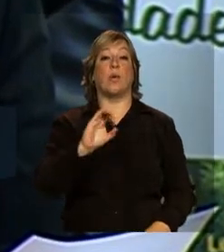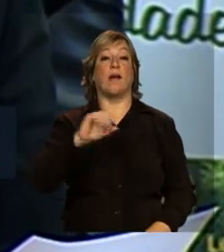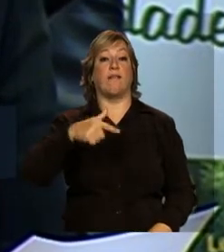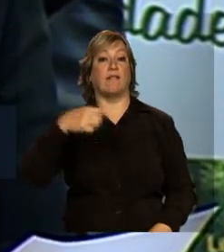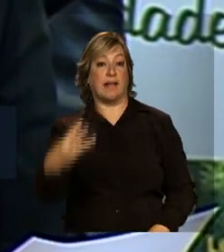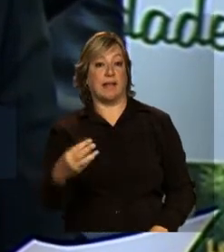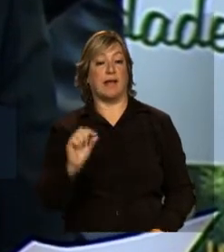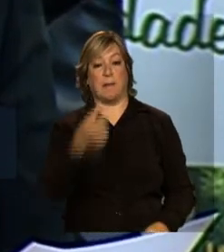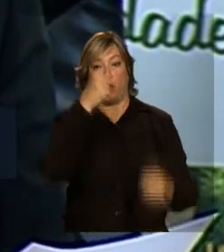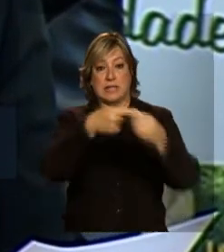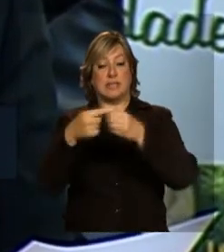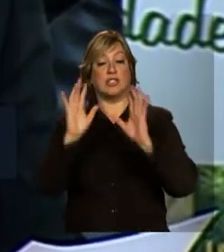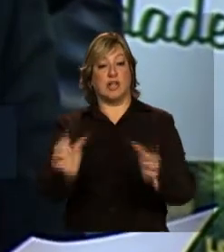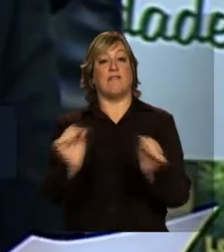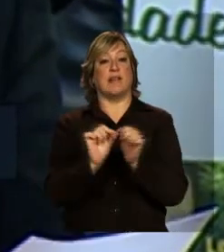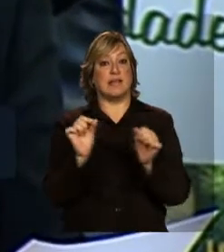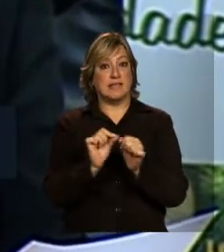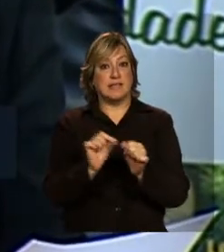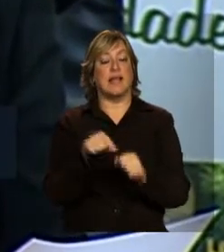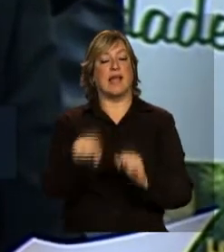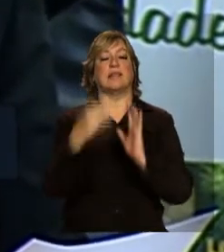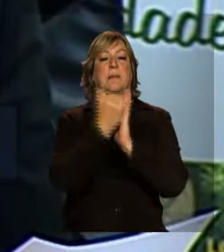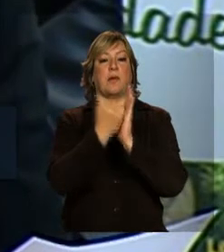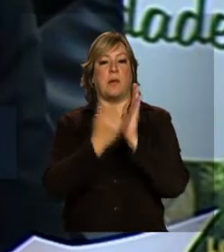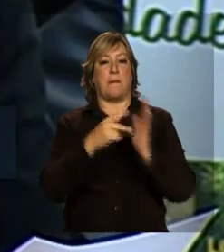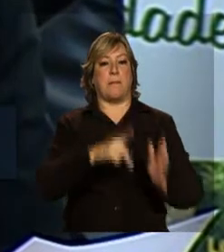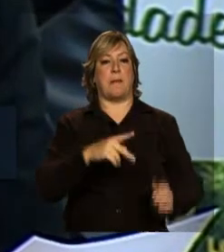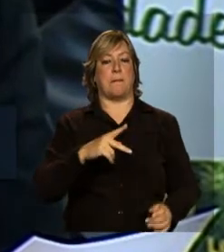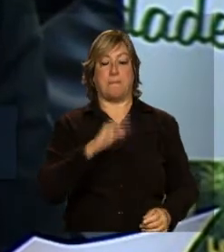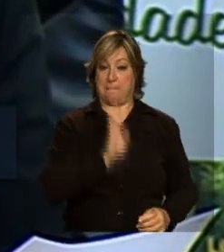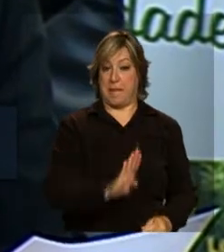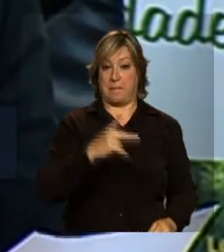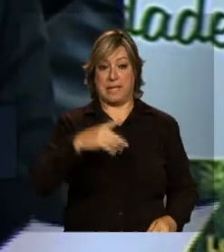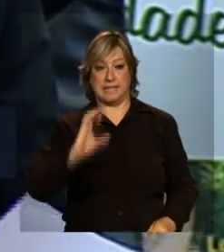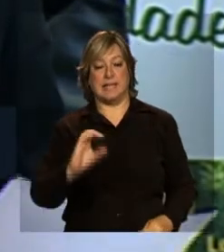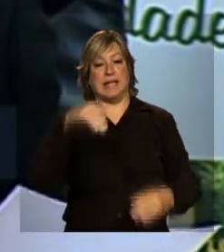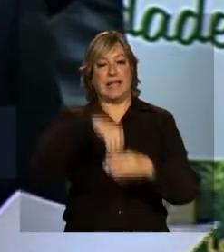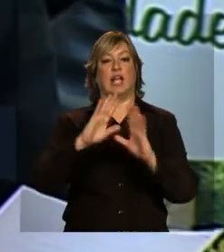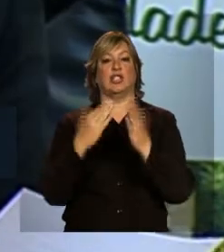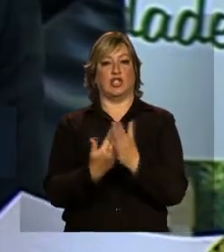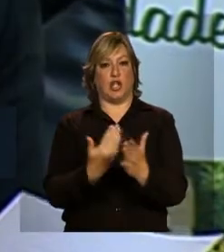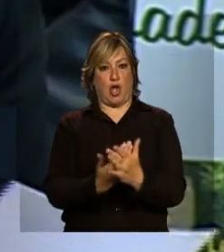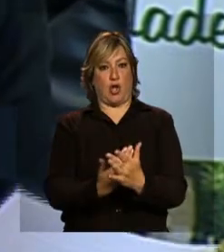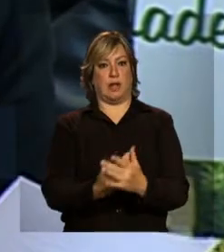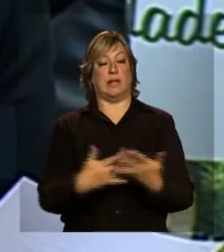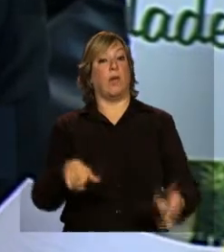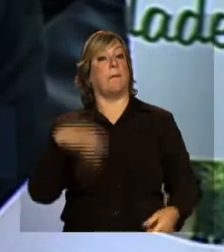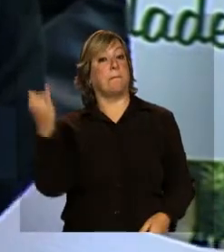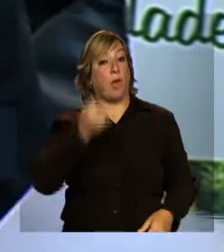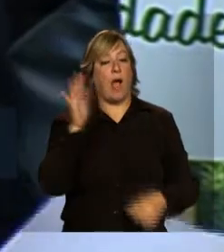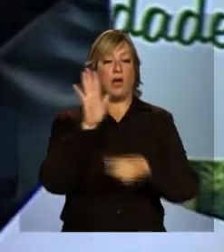municípios que aderiram formalmente ao programa BPC na escola. Portanto, com apoio importante para as